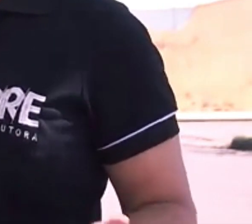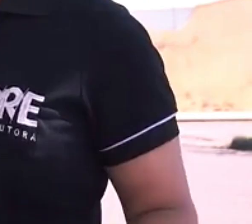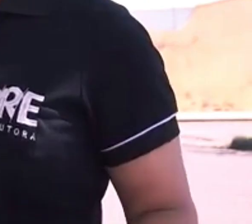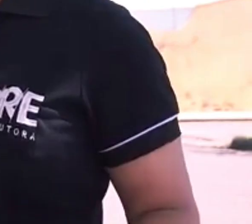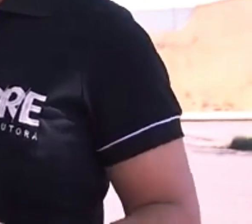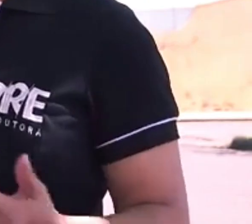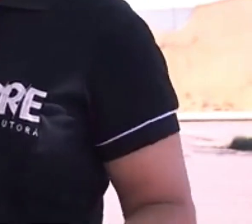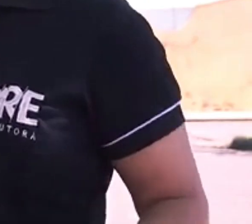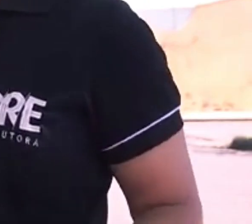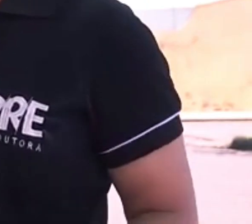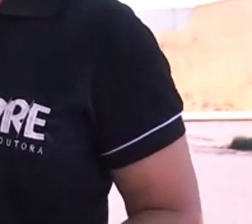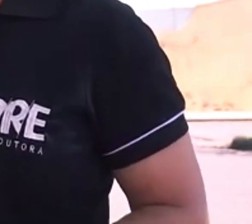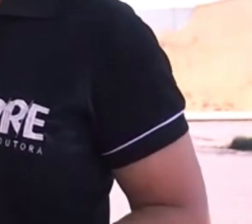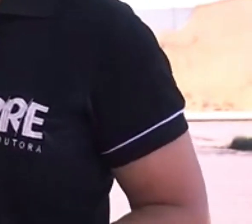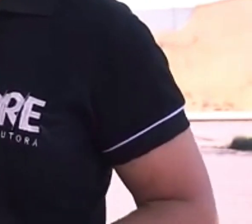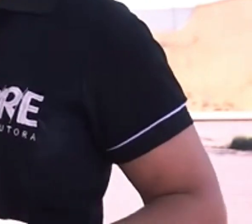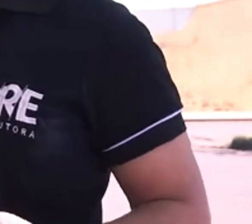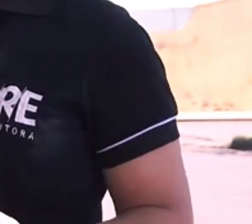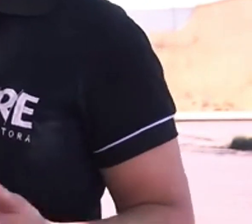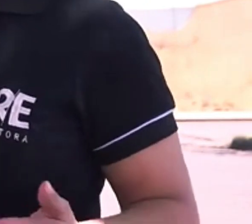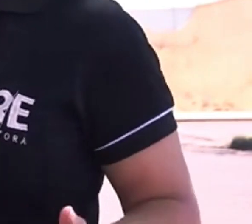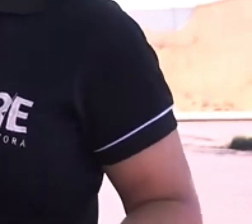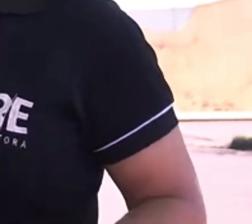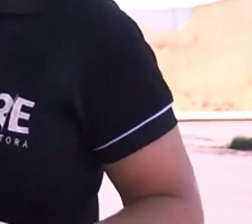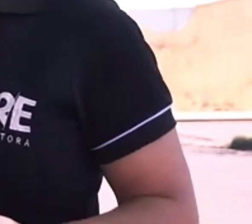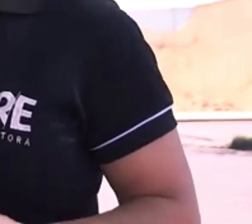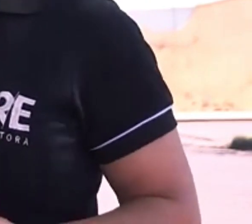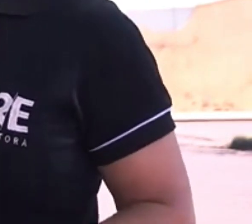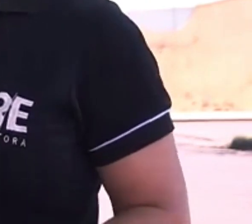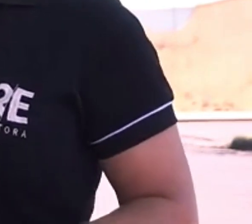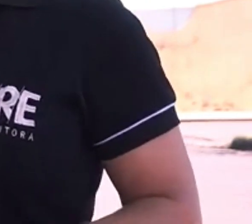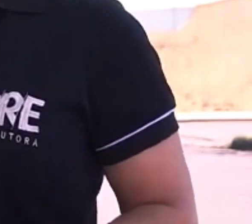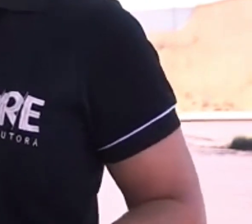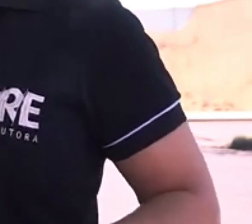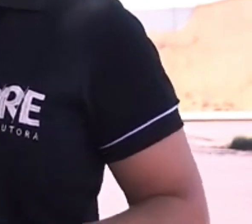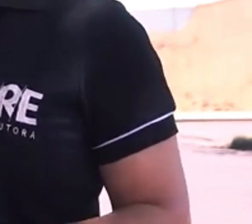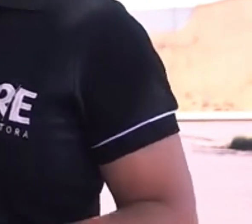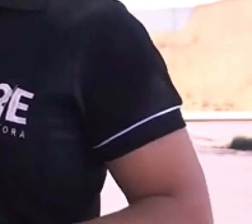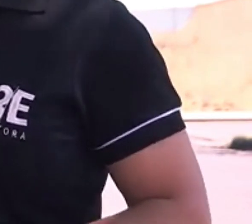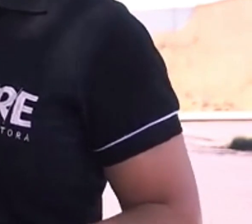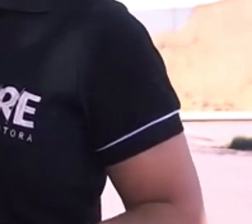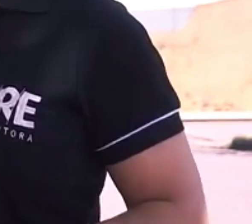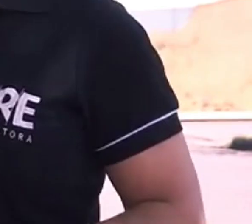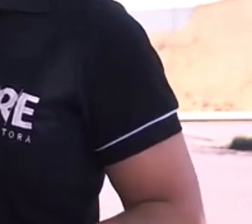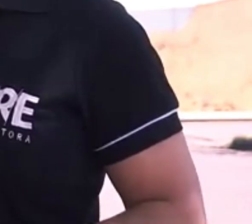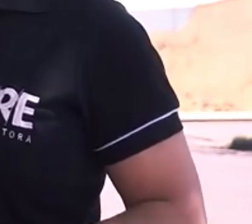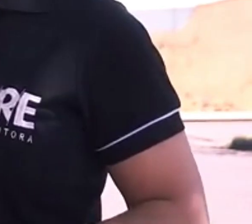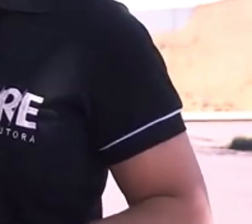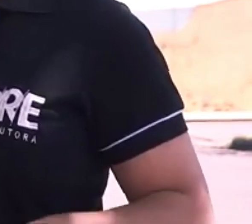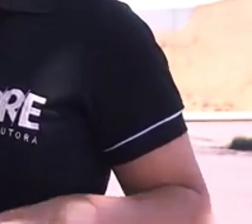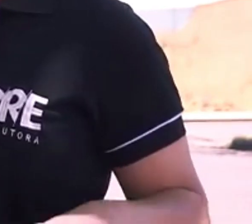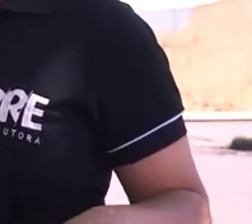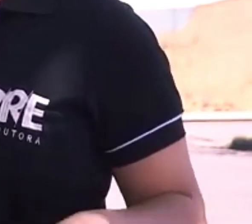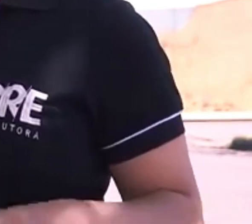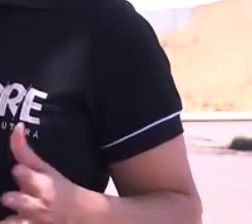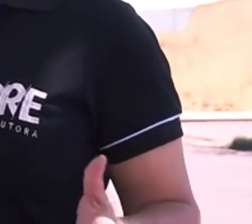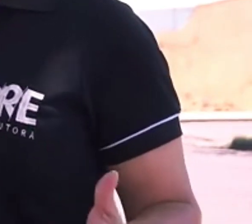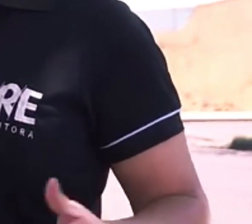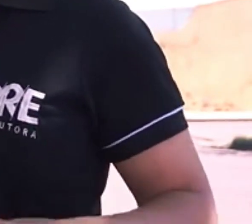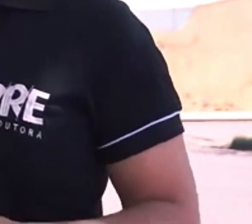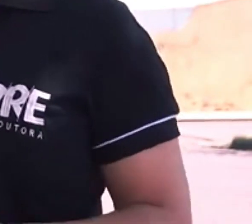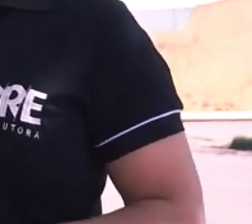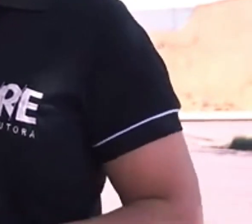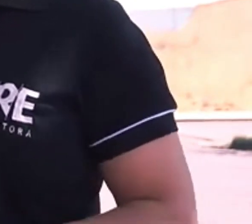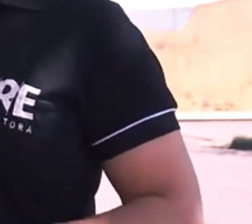hipertensão, diabetes ou histórico familiar para doenças cardiovasculares, pode começar a praticar atividade física leve